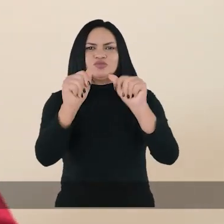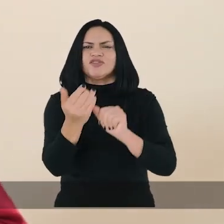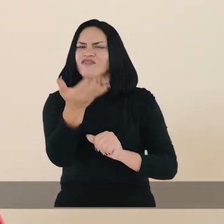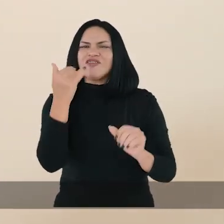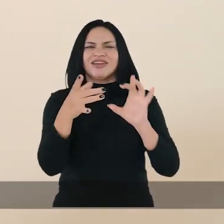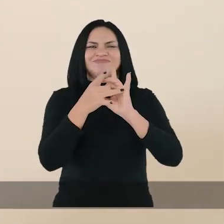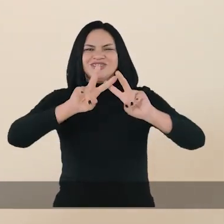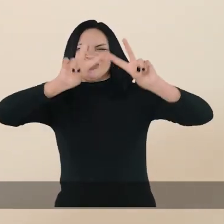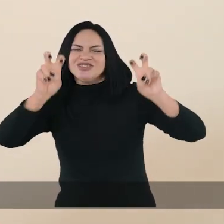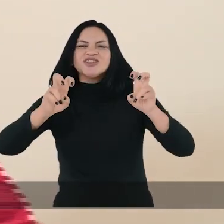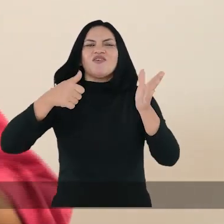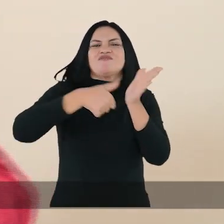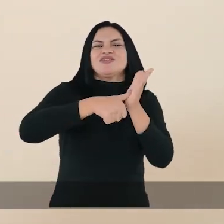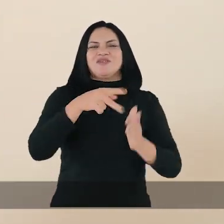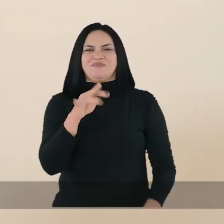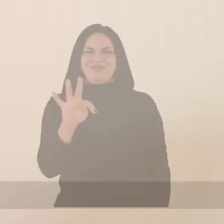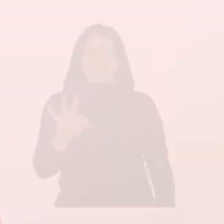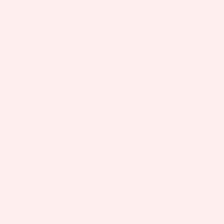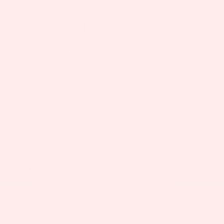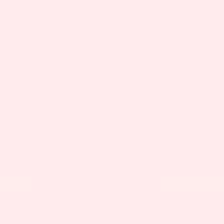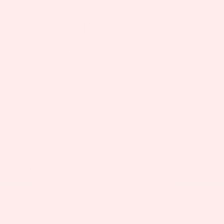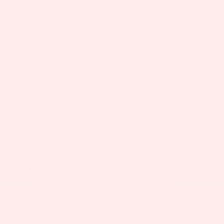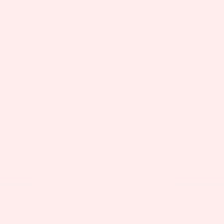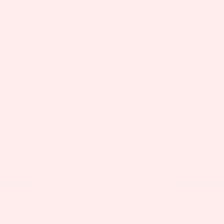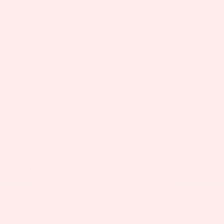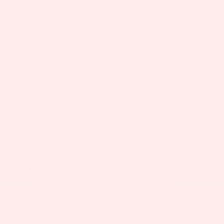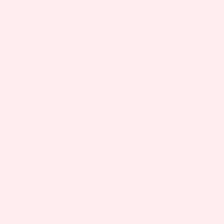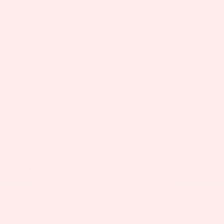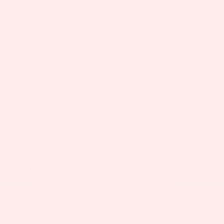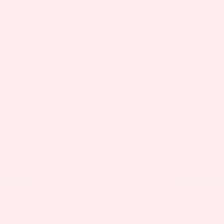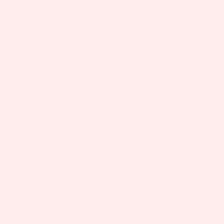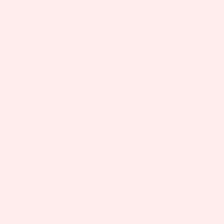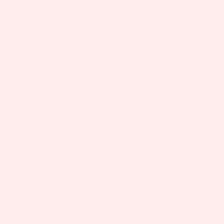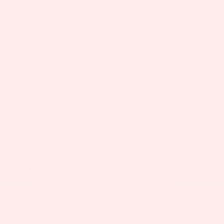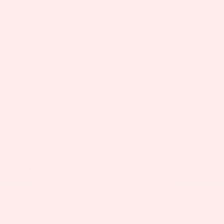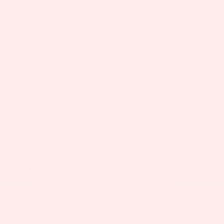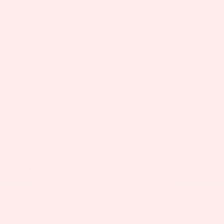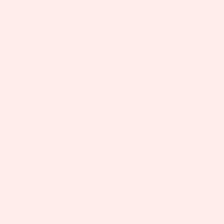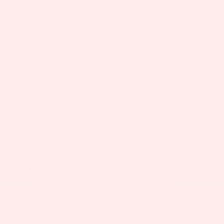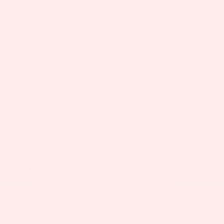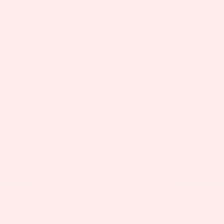para todos. Una-se a essa causa, filie-se ao PT. PT é tudo que eu sempre quis.